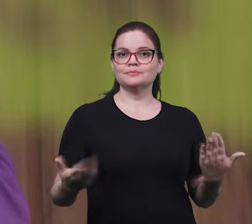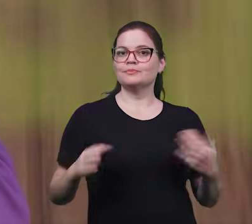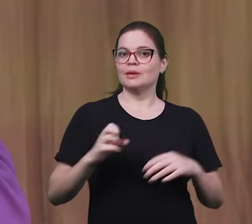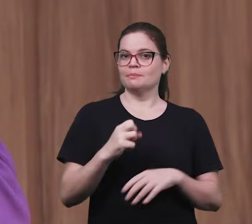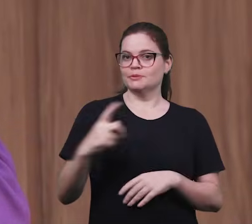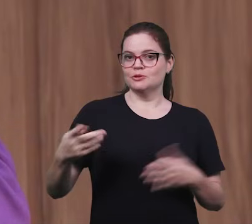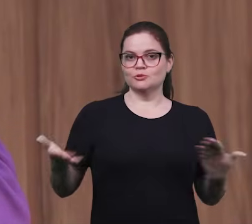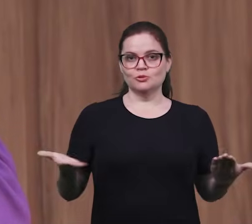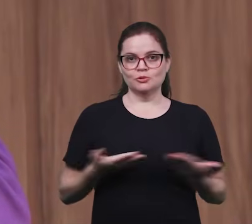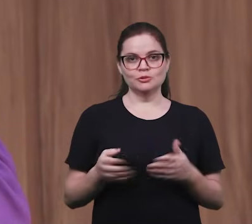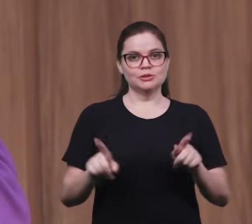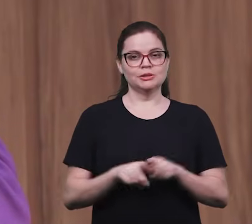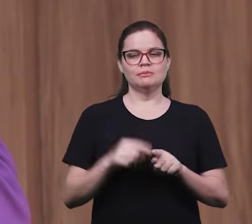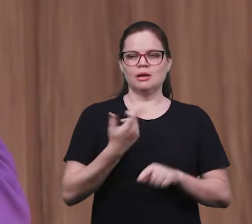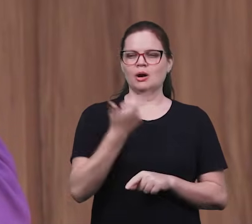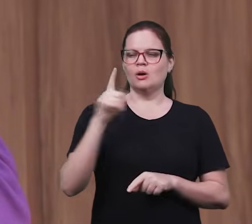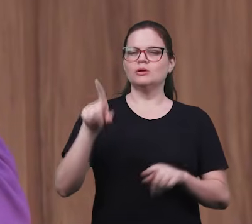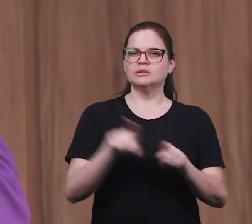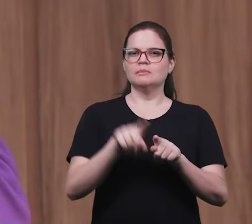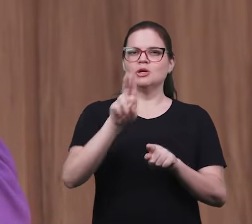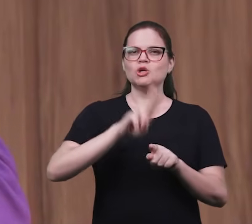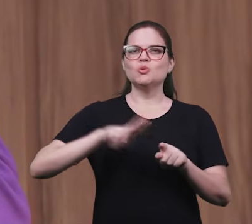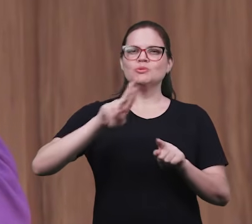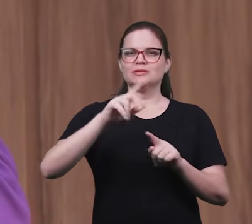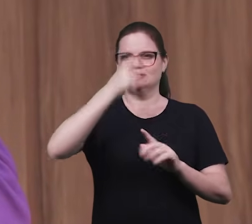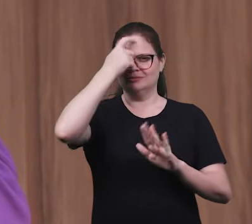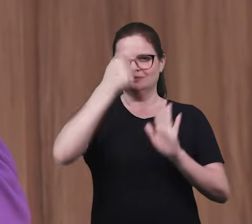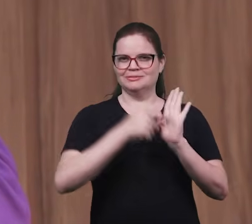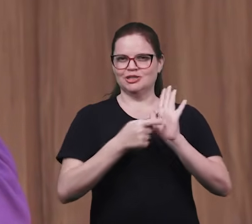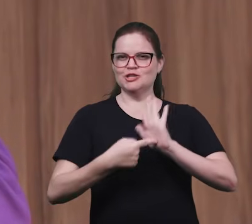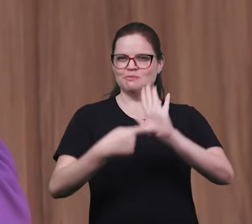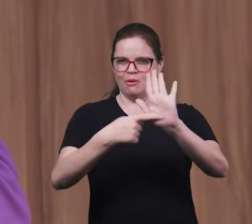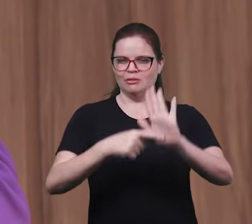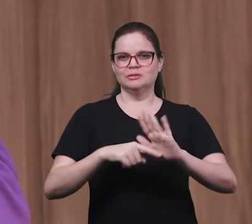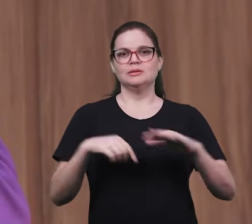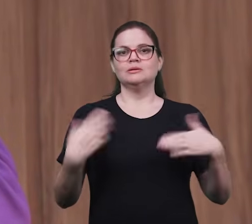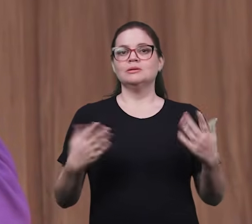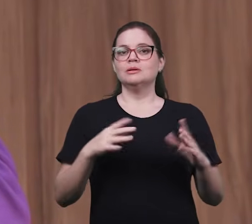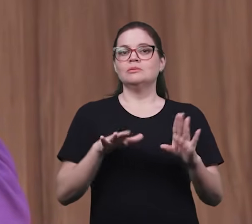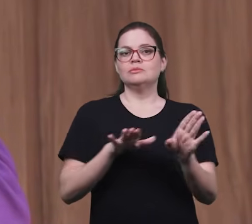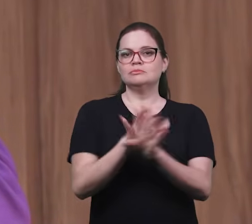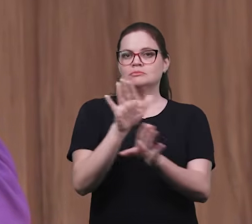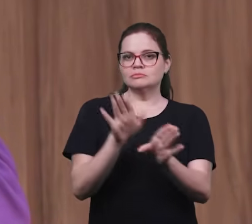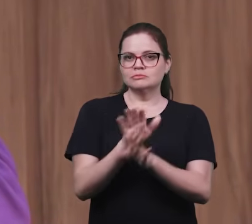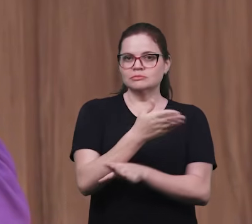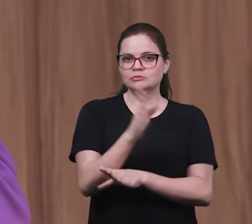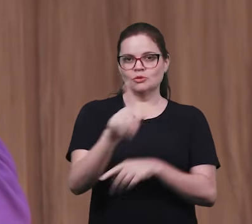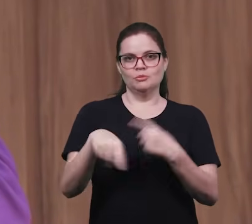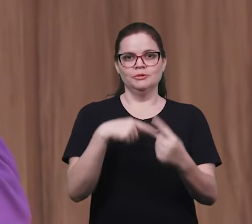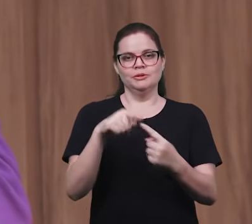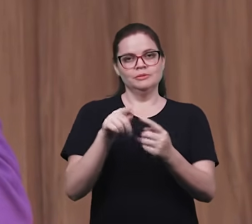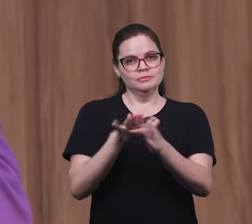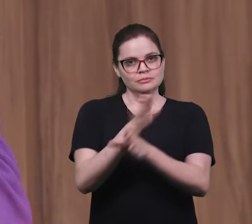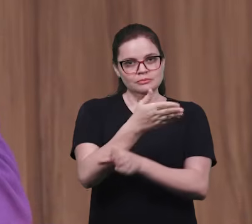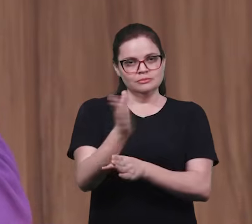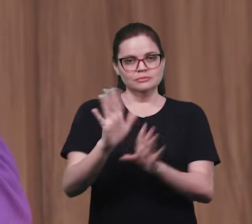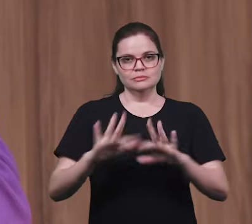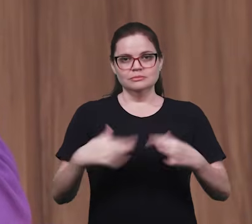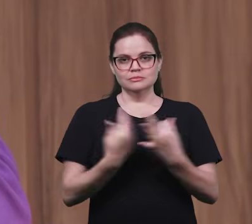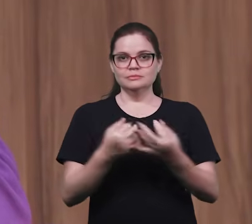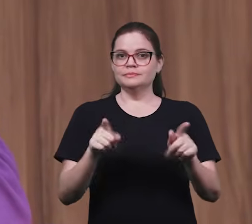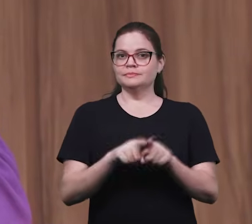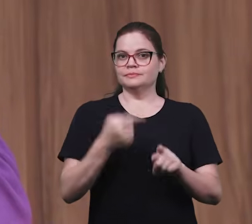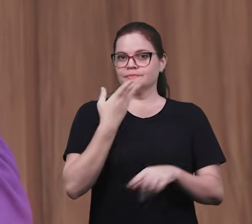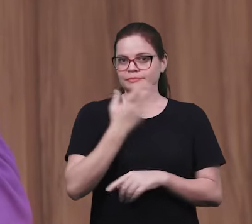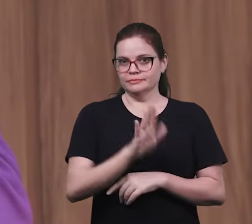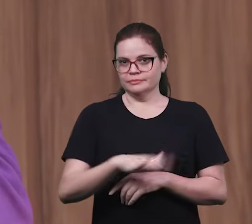falam sobre uso de inteligência artificial, tem o objetivo de orientar as famílias, as crianças, os adolescentes e os